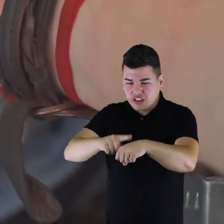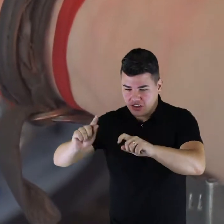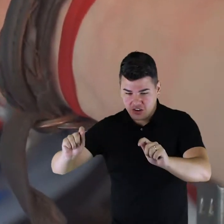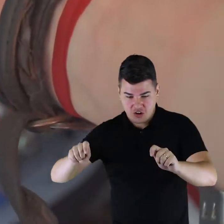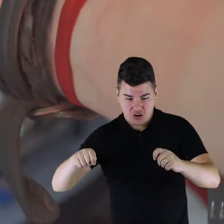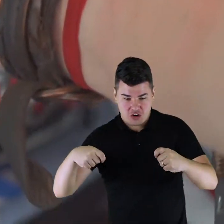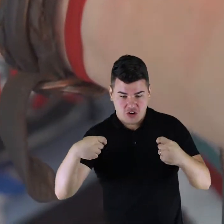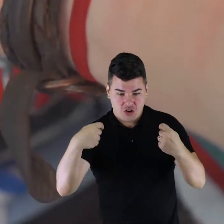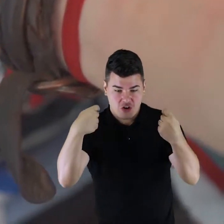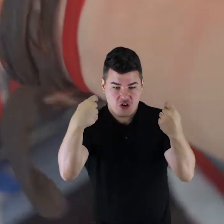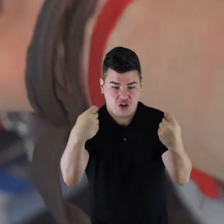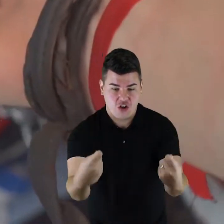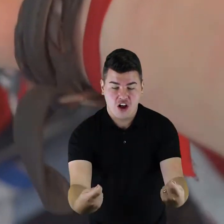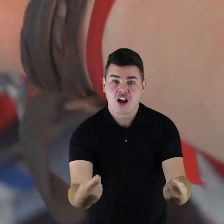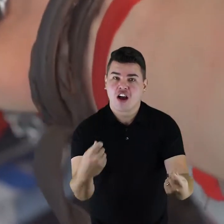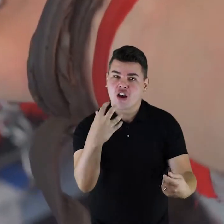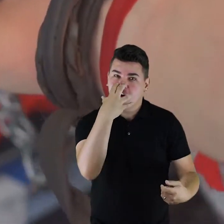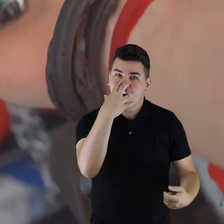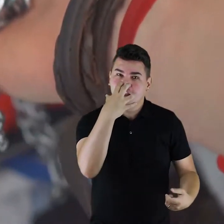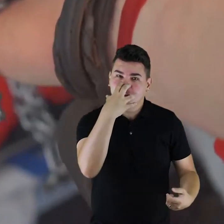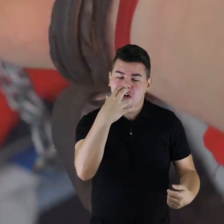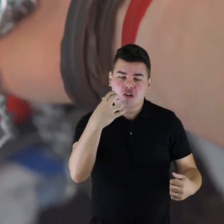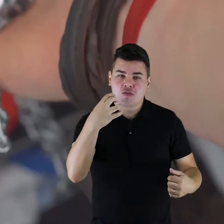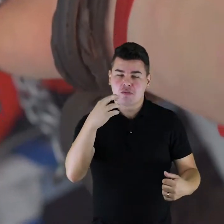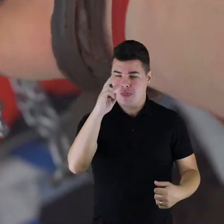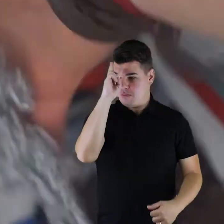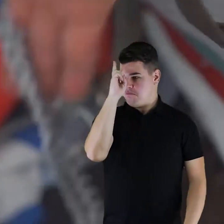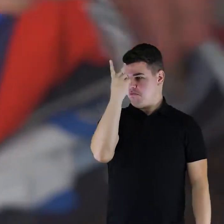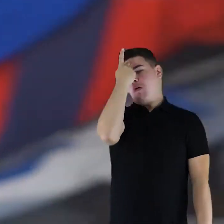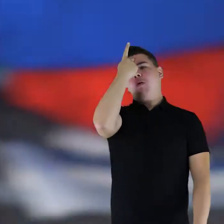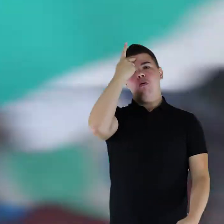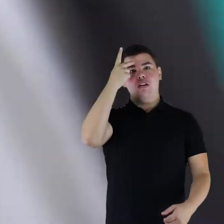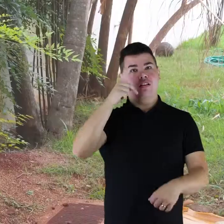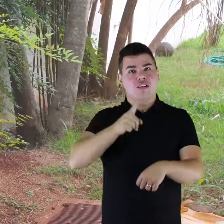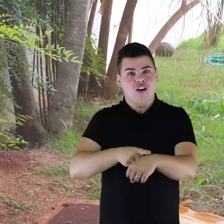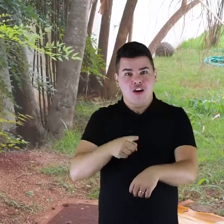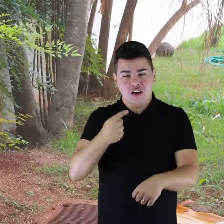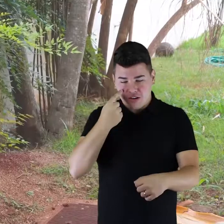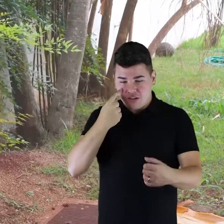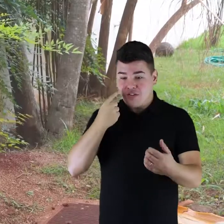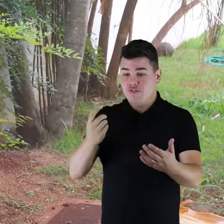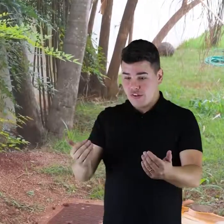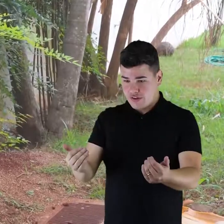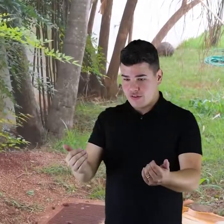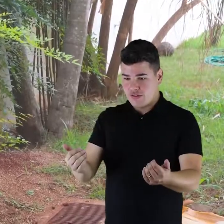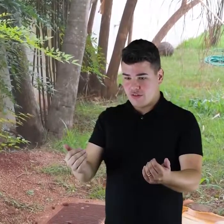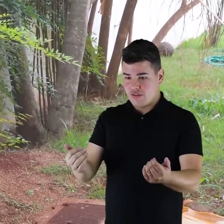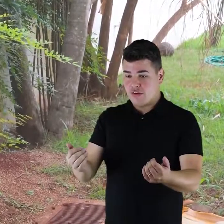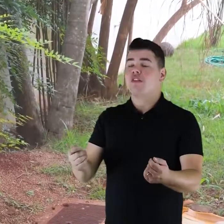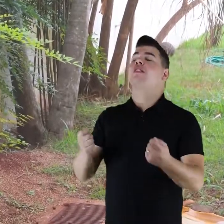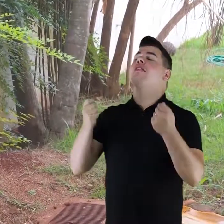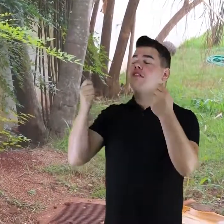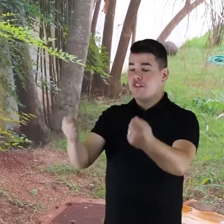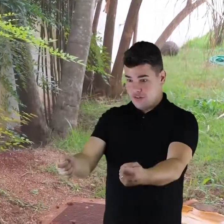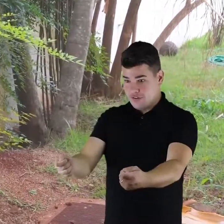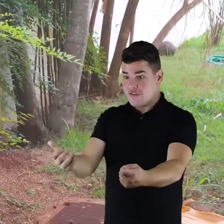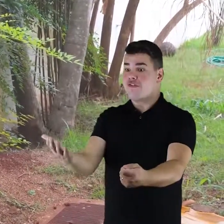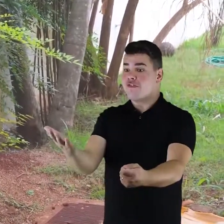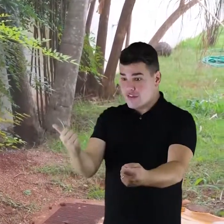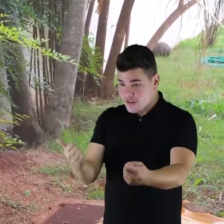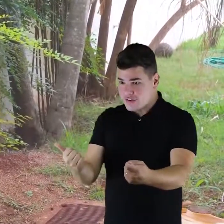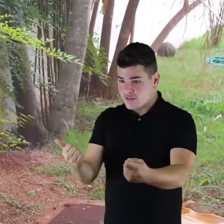no Tusk, ele muda totalmente a personalidade dele. Vem aqui. Aruan segura a coleira.